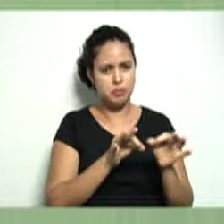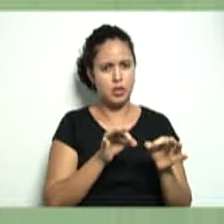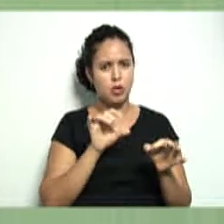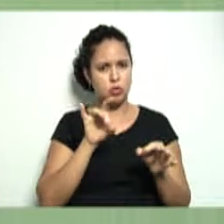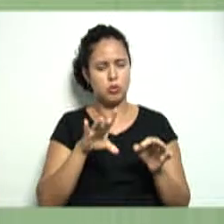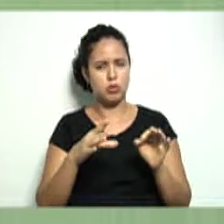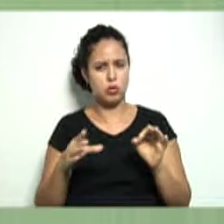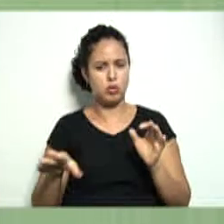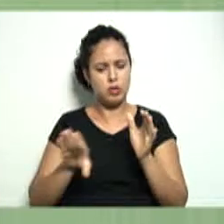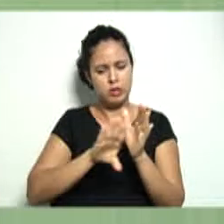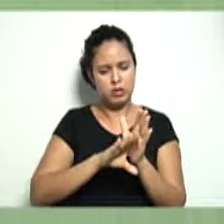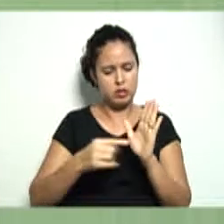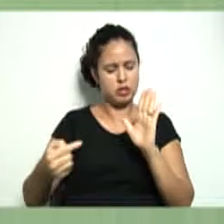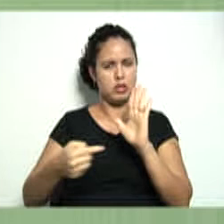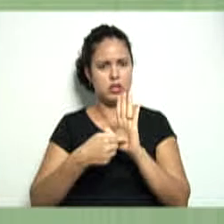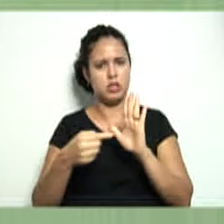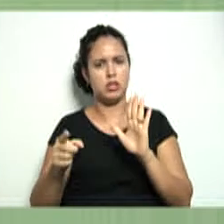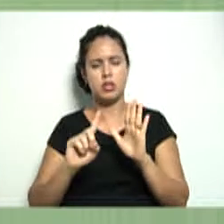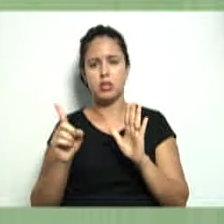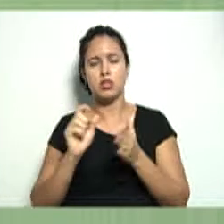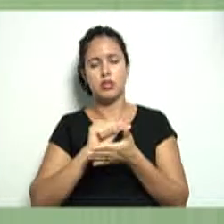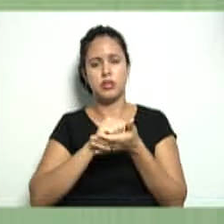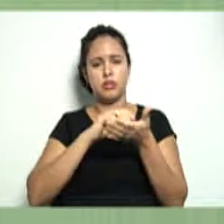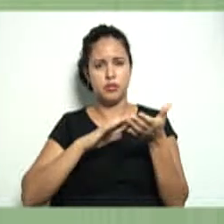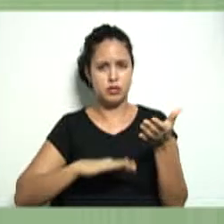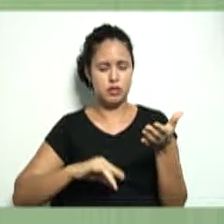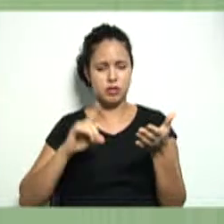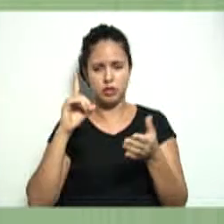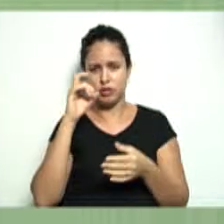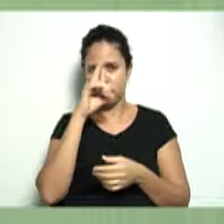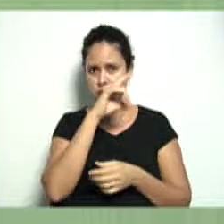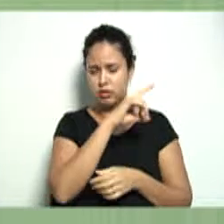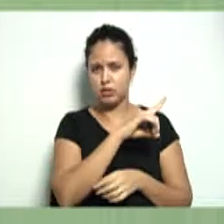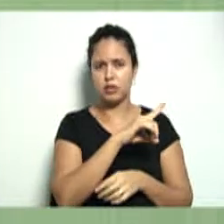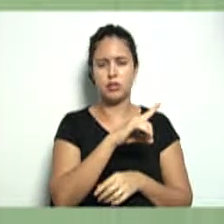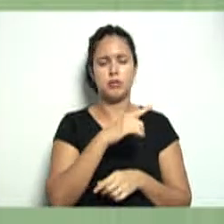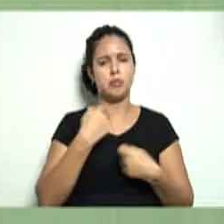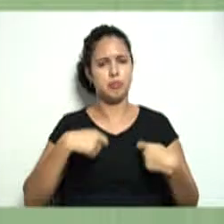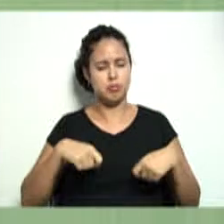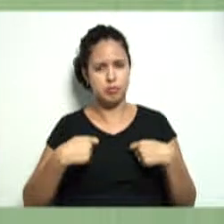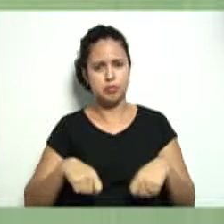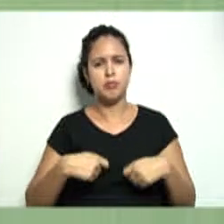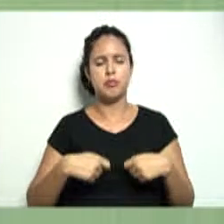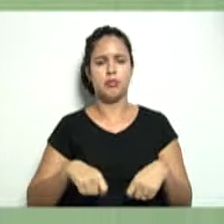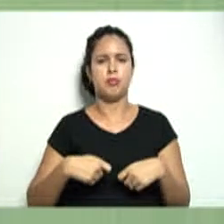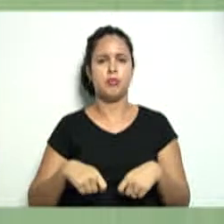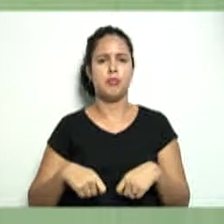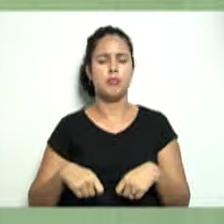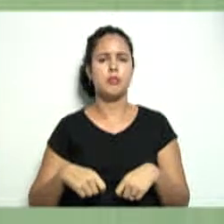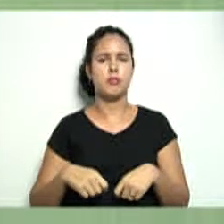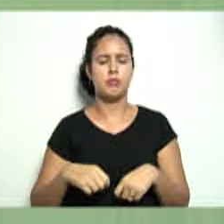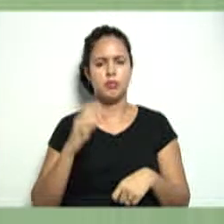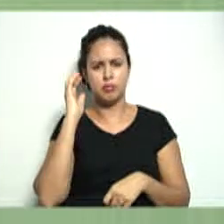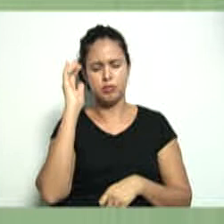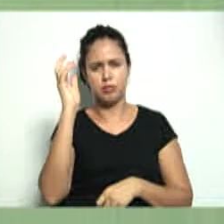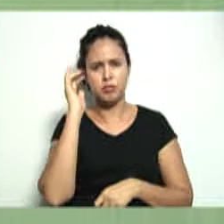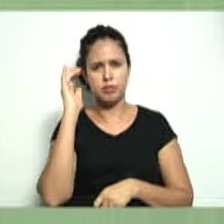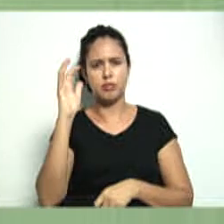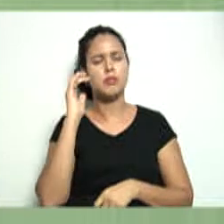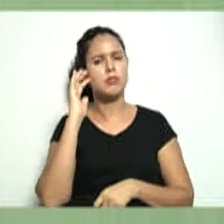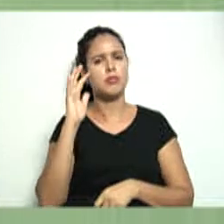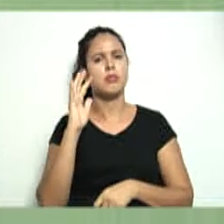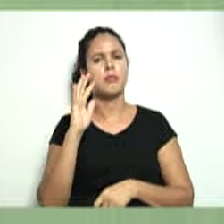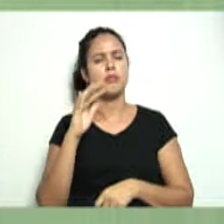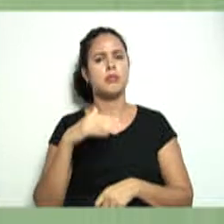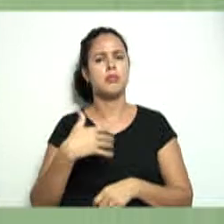o botão, né? Hoje a atividade mais complexa exige algum tipo de reflexão.